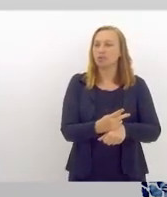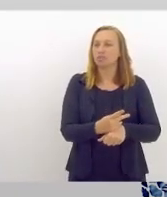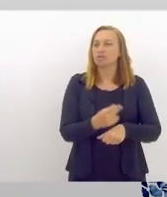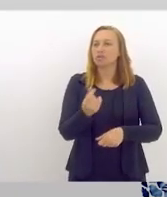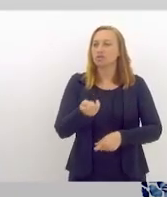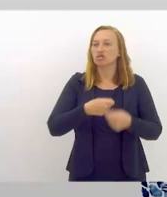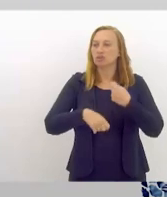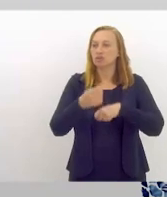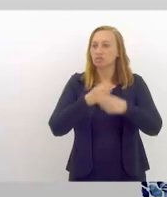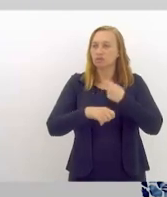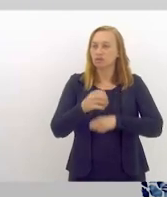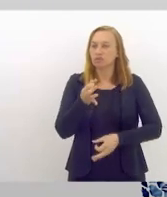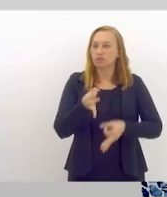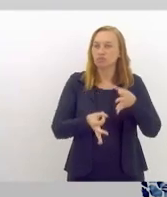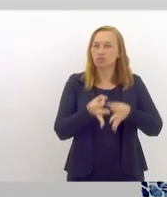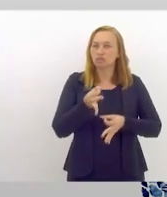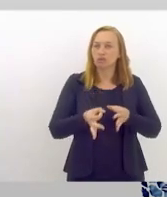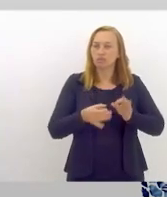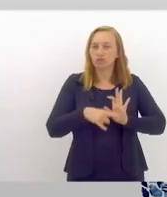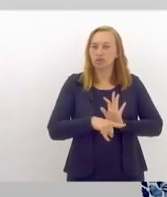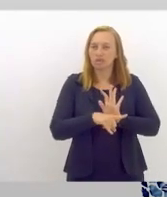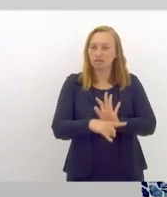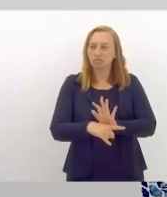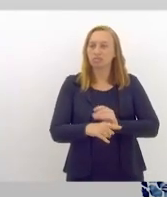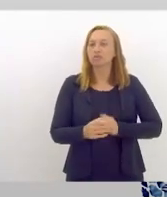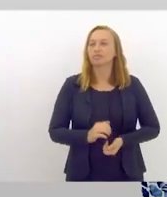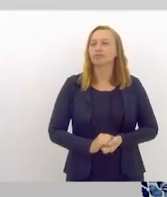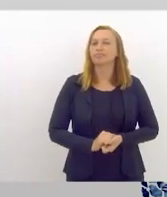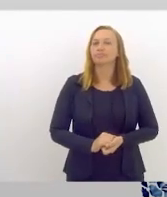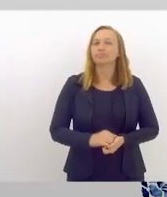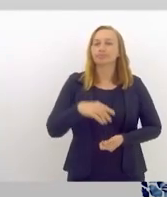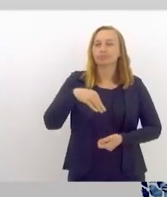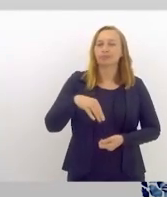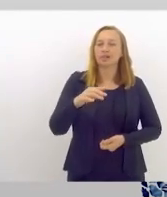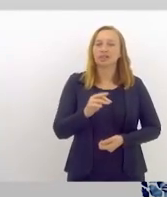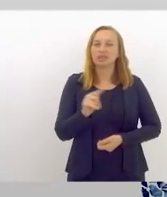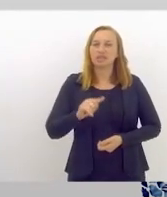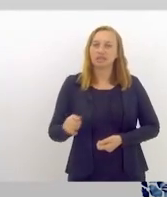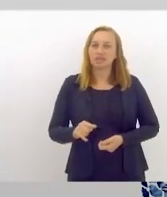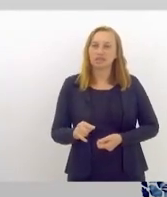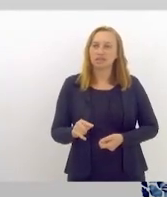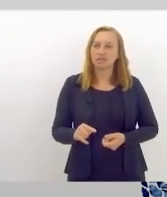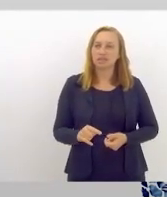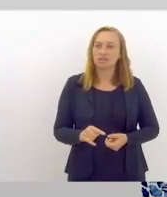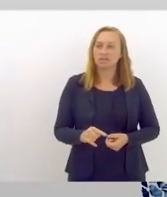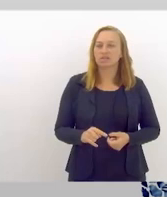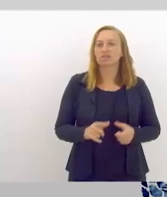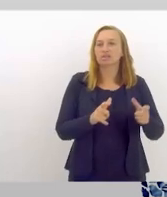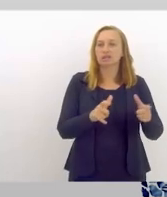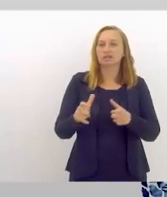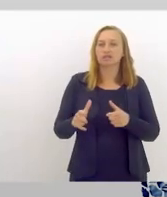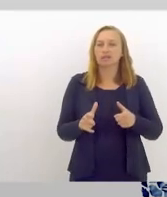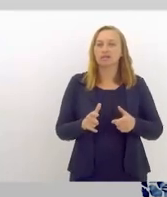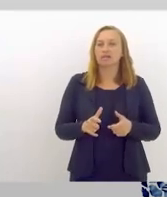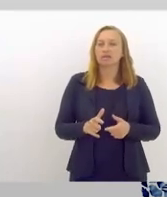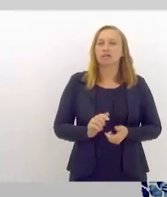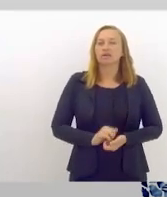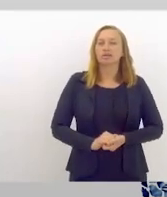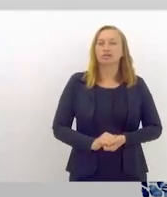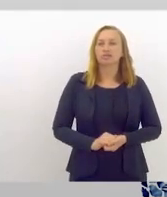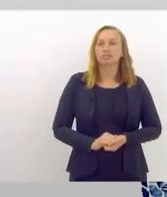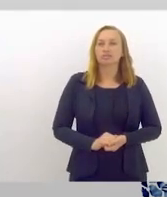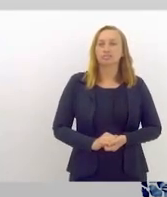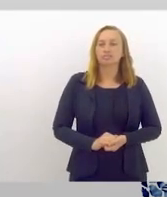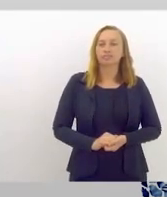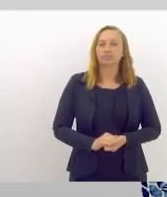justamente por conta dessas contribuições essas matrizes intercessoriais Essas duas últimas vão ser disponibilizadas nos níveis de